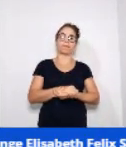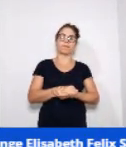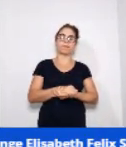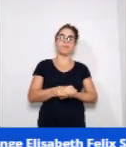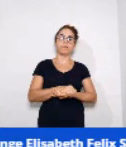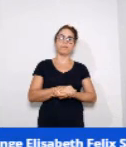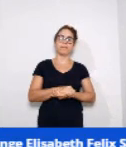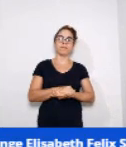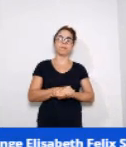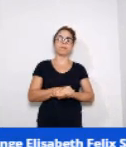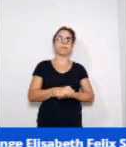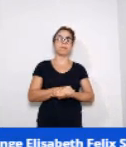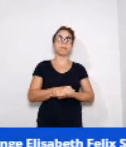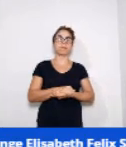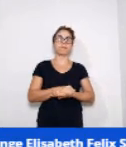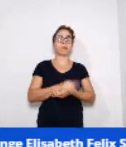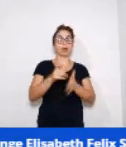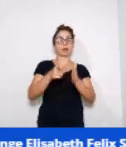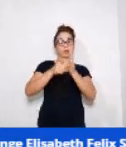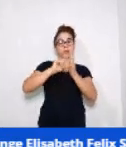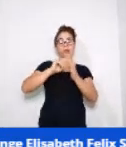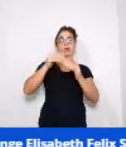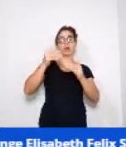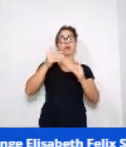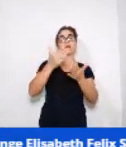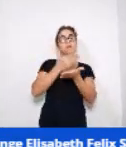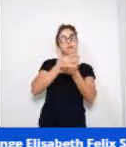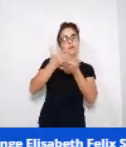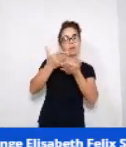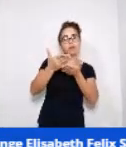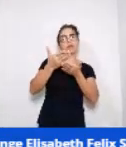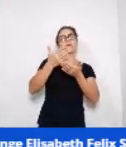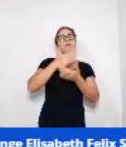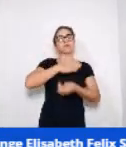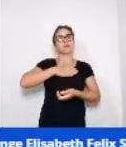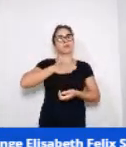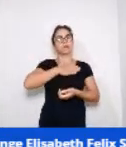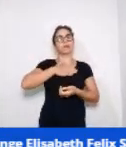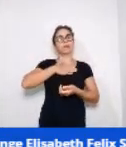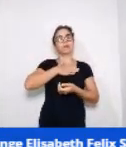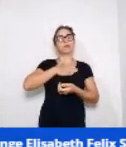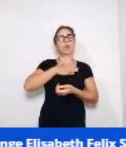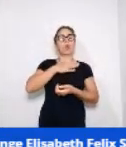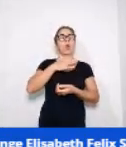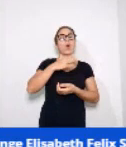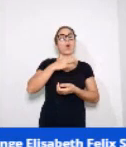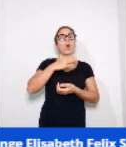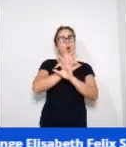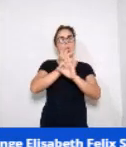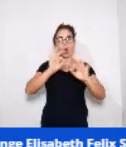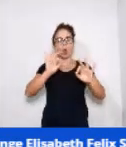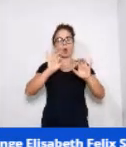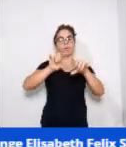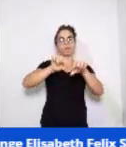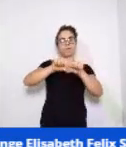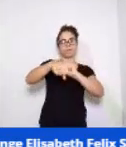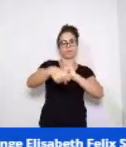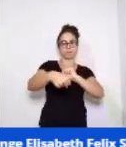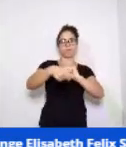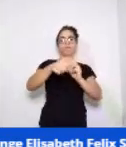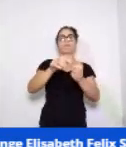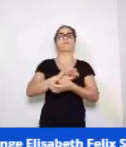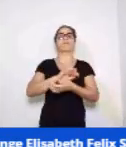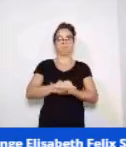Bom, antes de iniciarmos, desejamos a todos uma ótima formação.